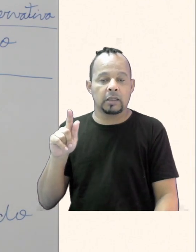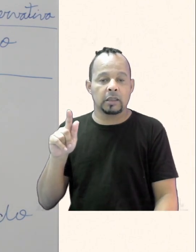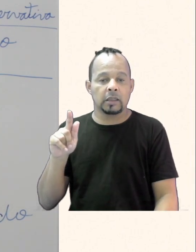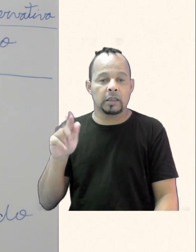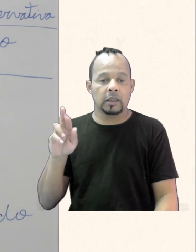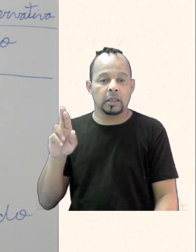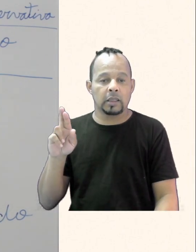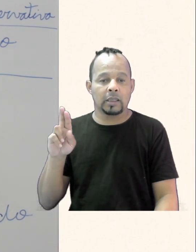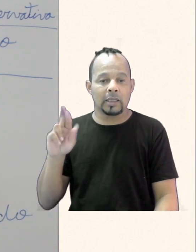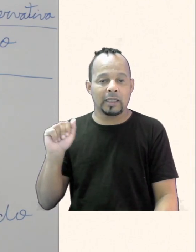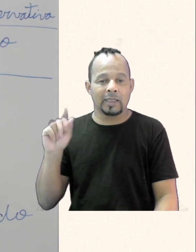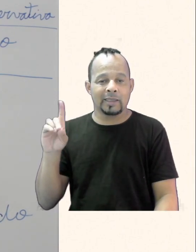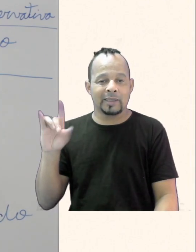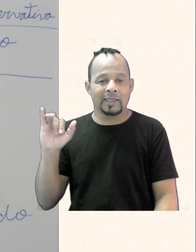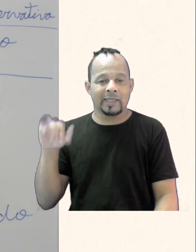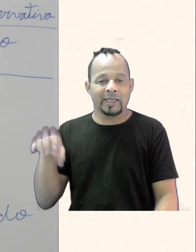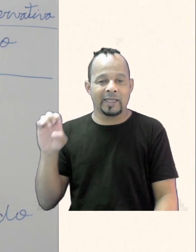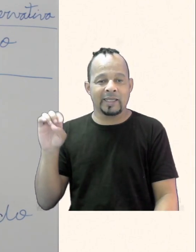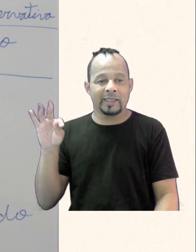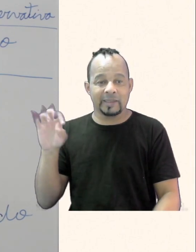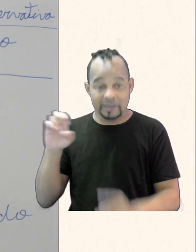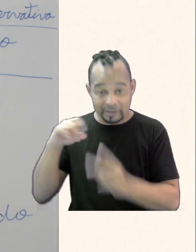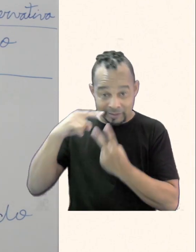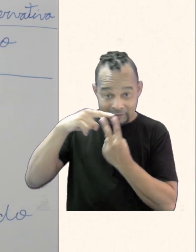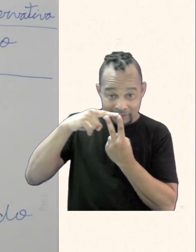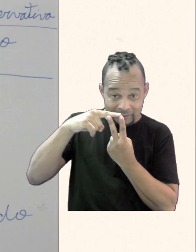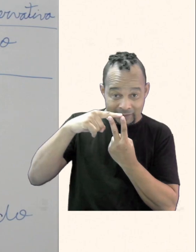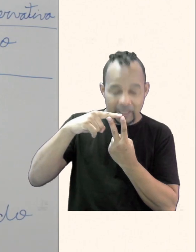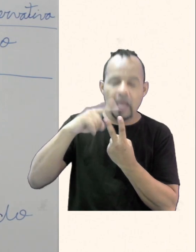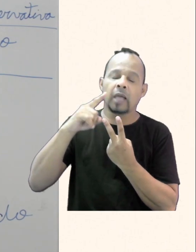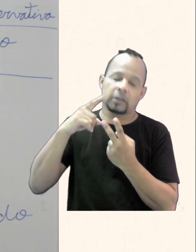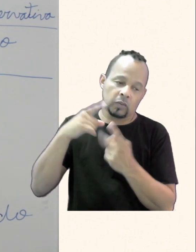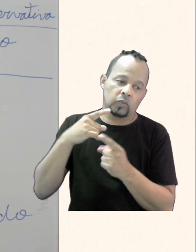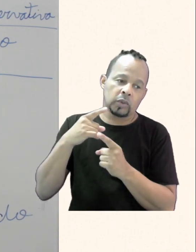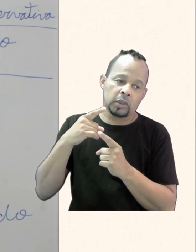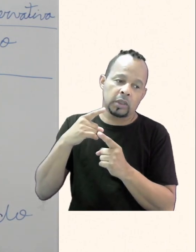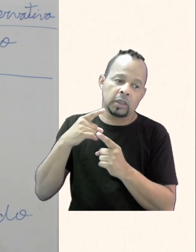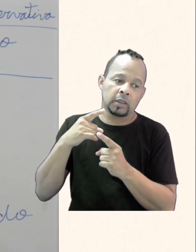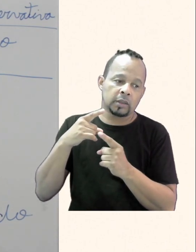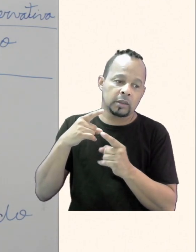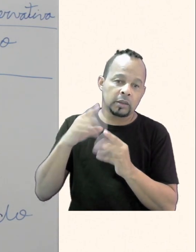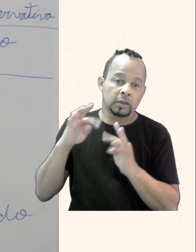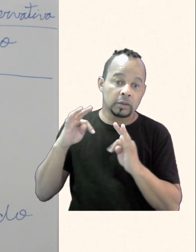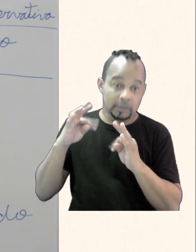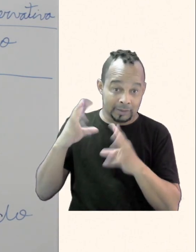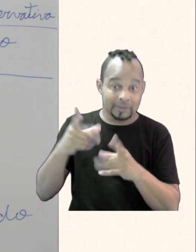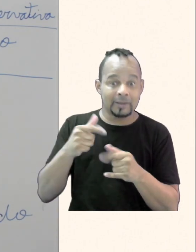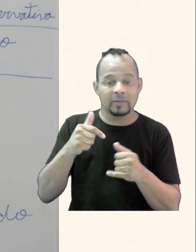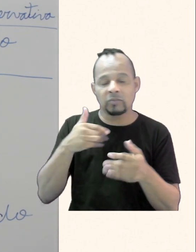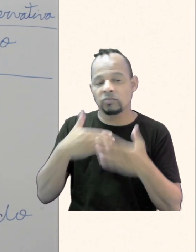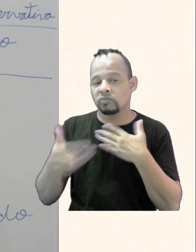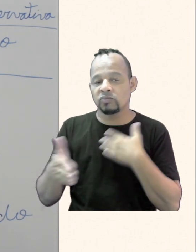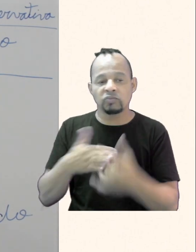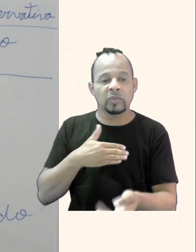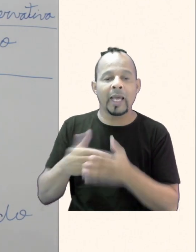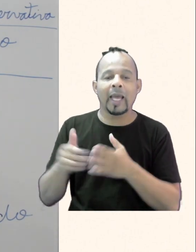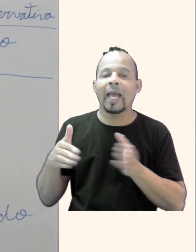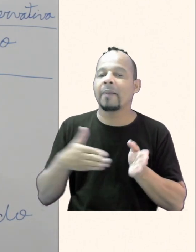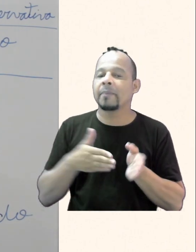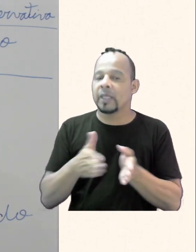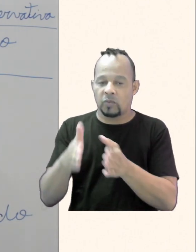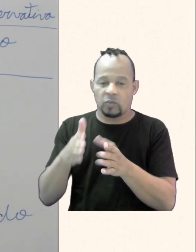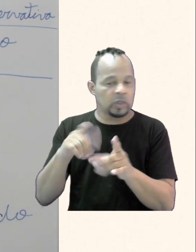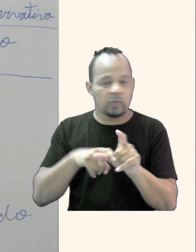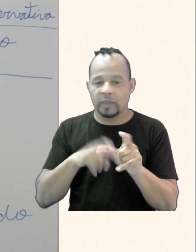a integral independe do caminho. Tranquilo? Daniel, e se eu tiver uma força